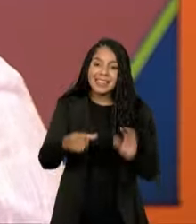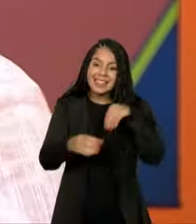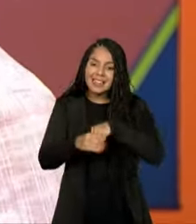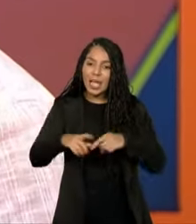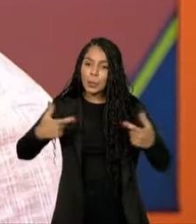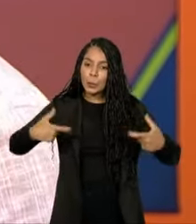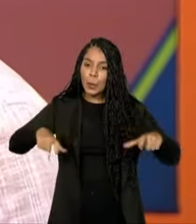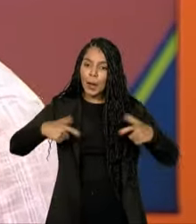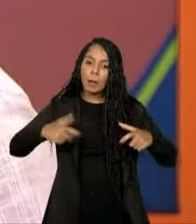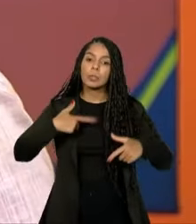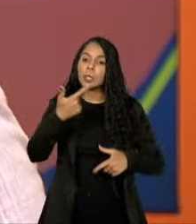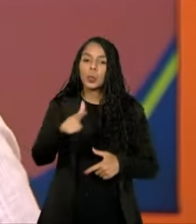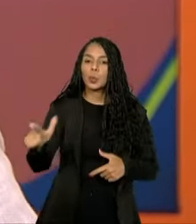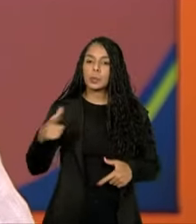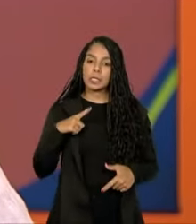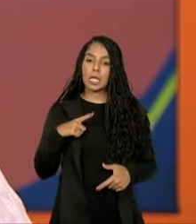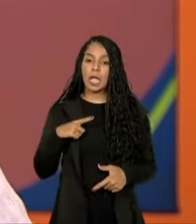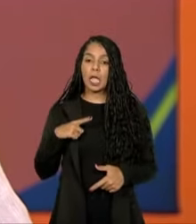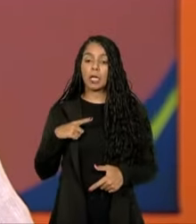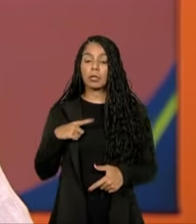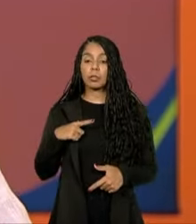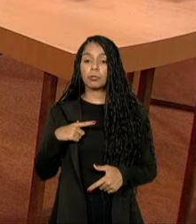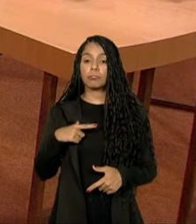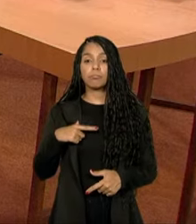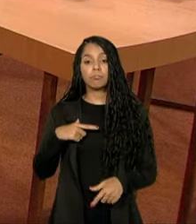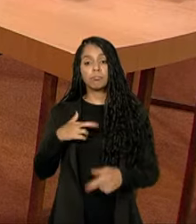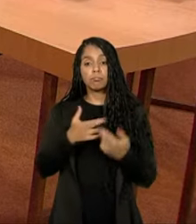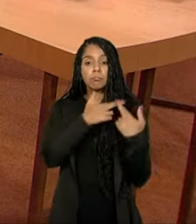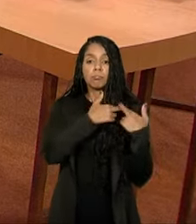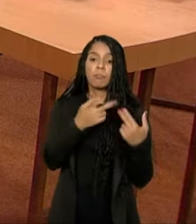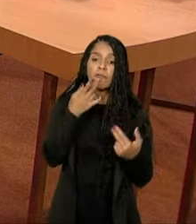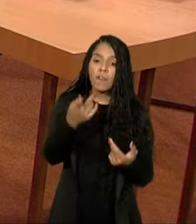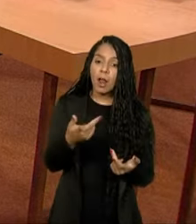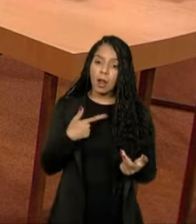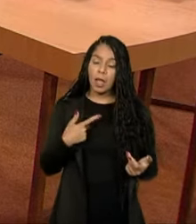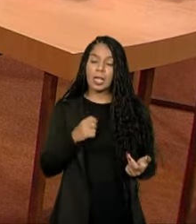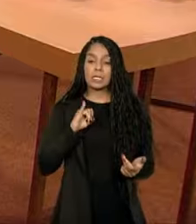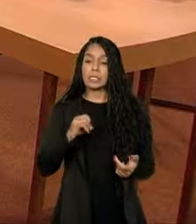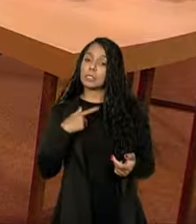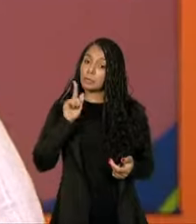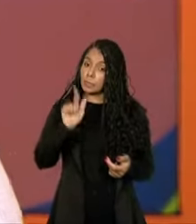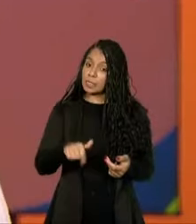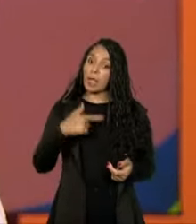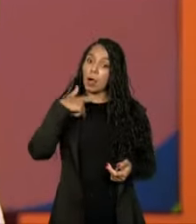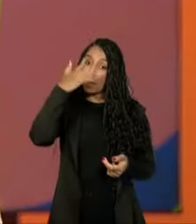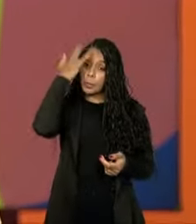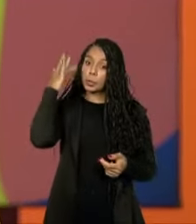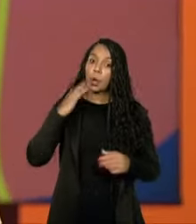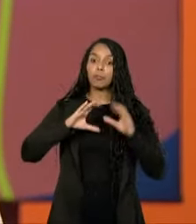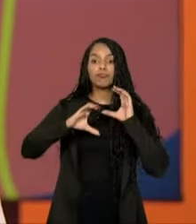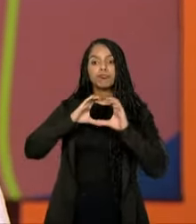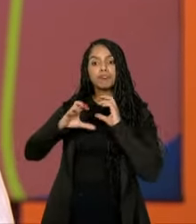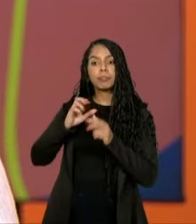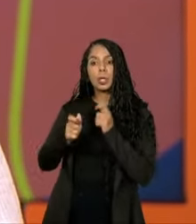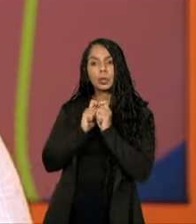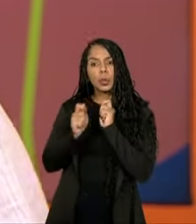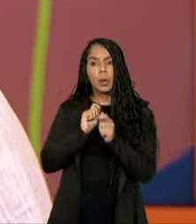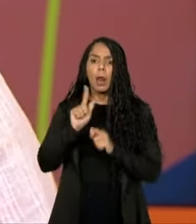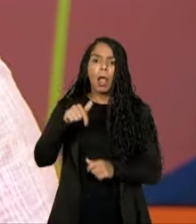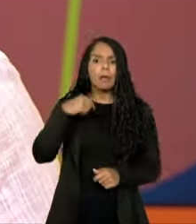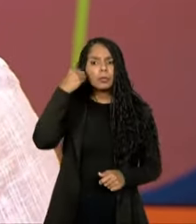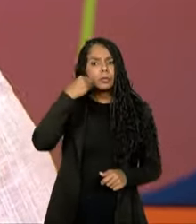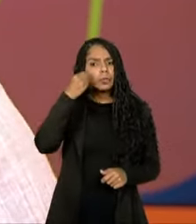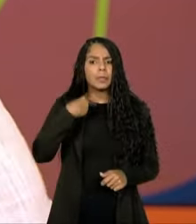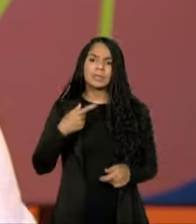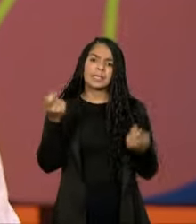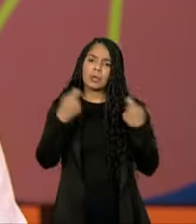não tem autoridade para falar. Como se ser comunicador né, não fosse uma vivência por si claro. Só. Claro, sim. Né? Você não tem que